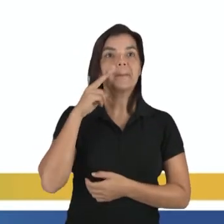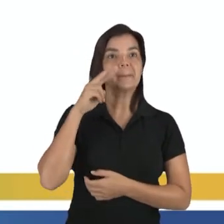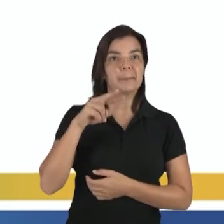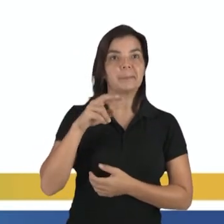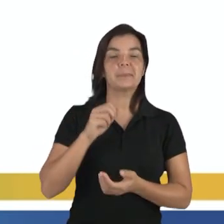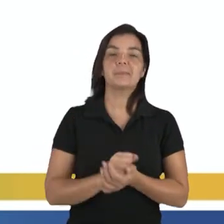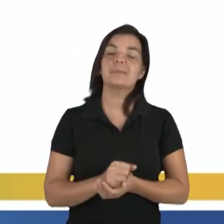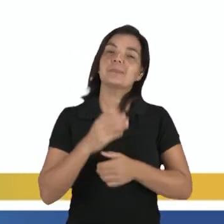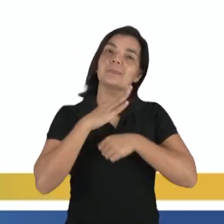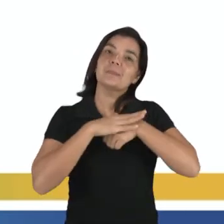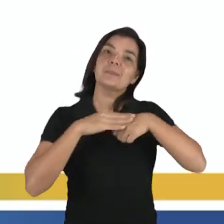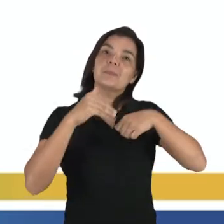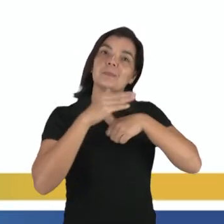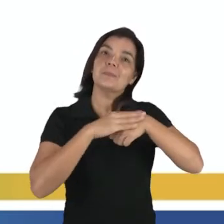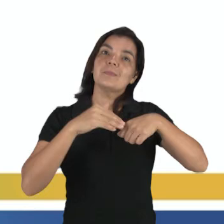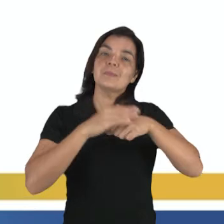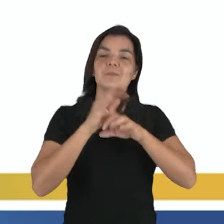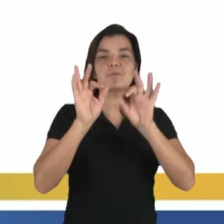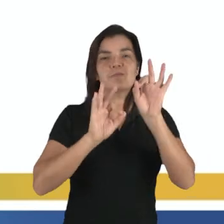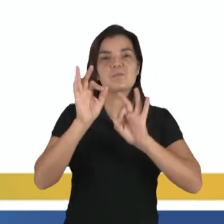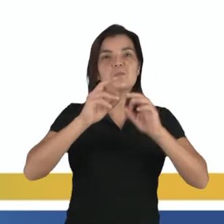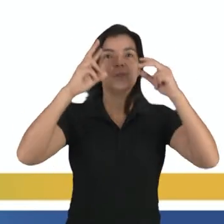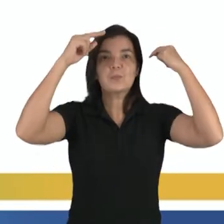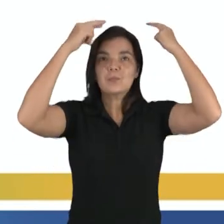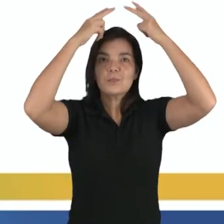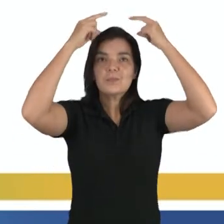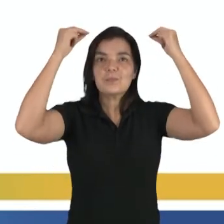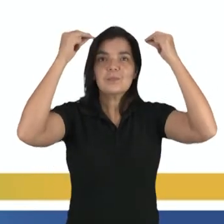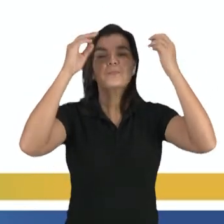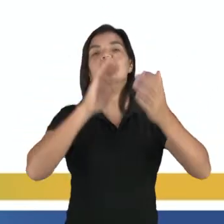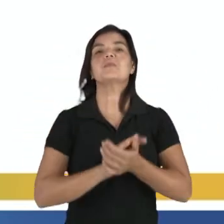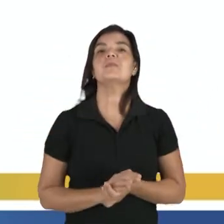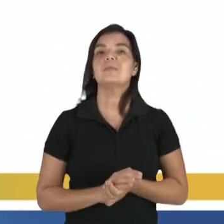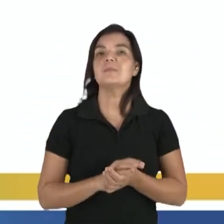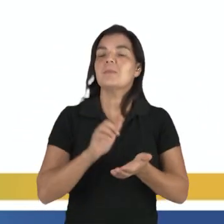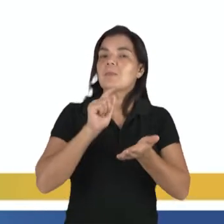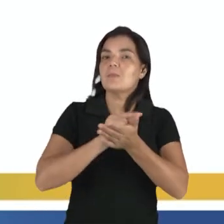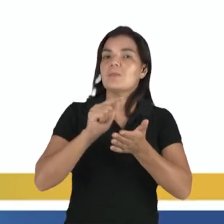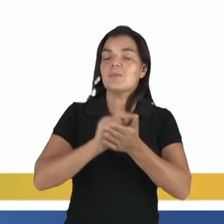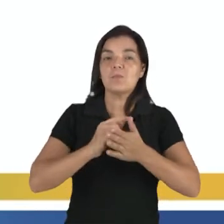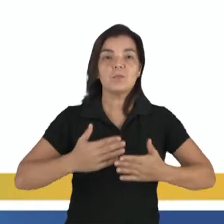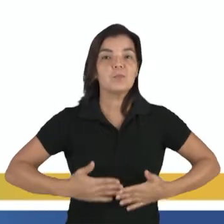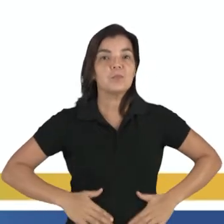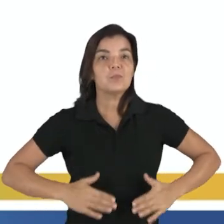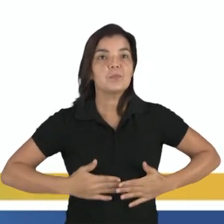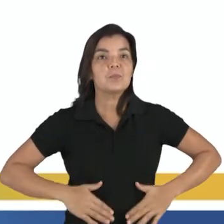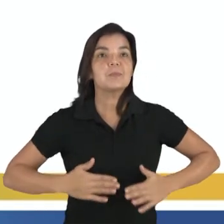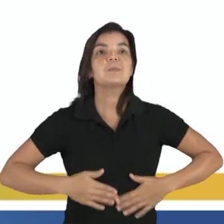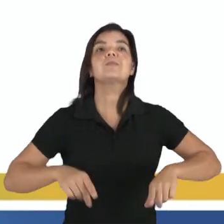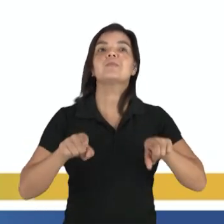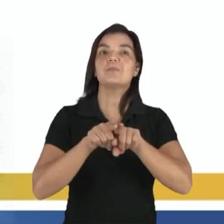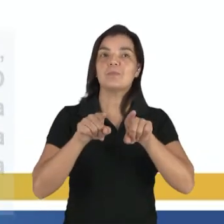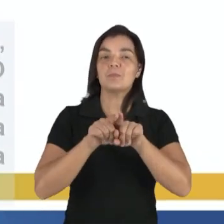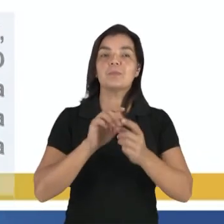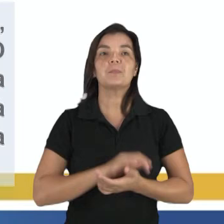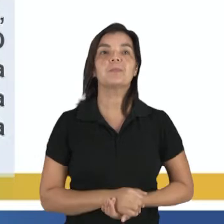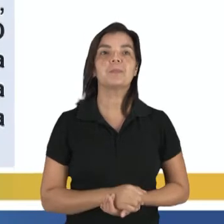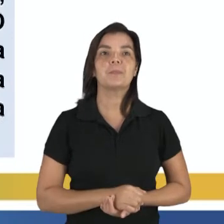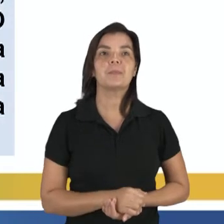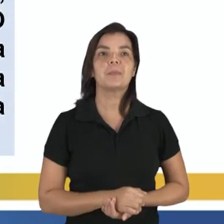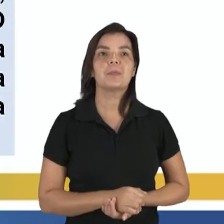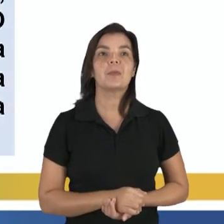olhando para ela com ternura, ajeita-lhe a fitinha no cabelo crespo, limpa o farelo de bolo que lhe cai ao